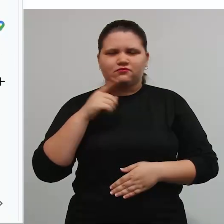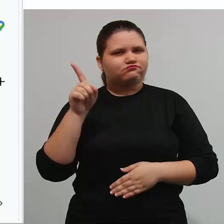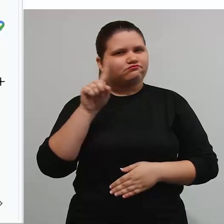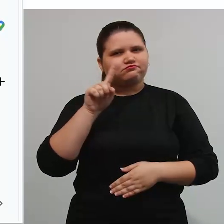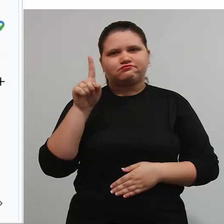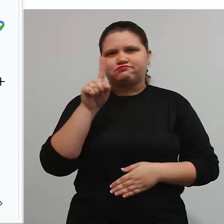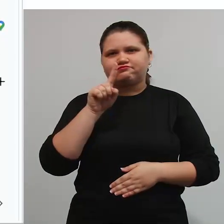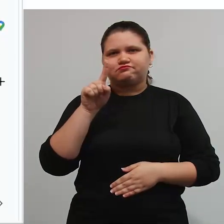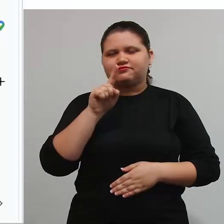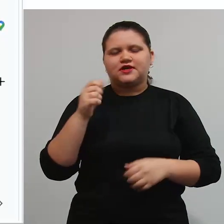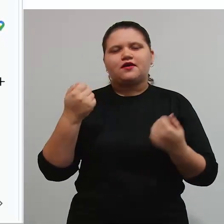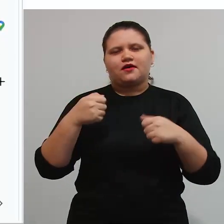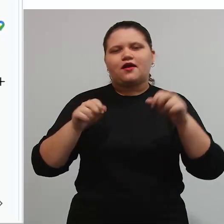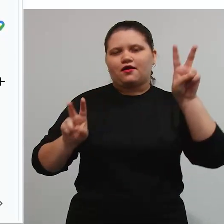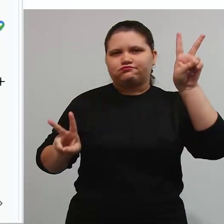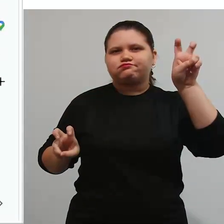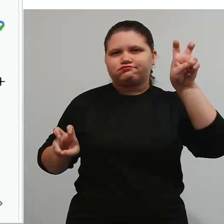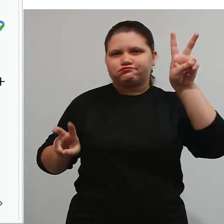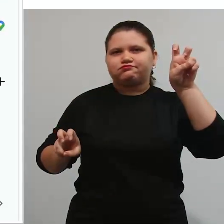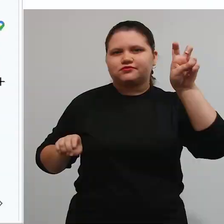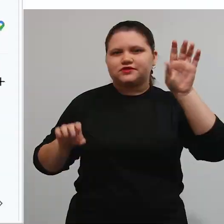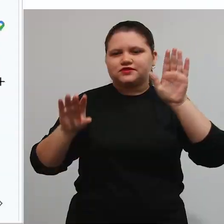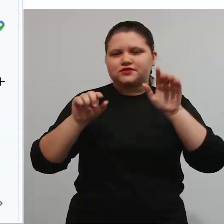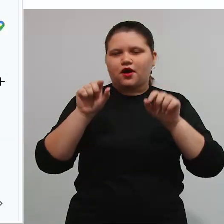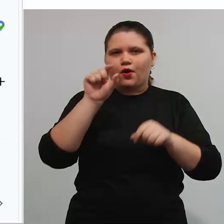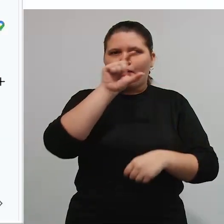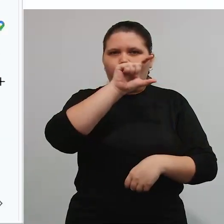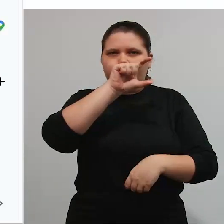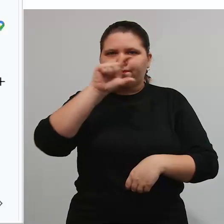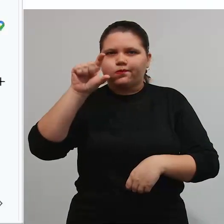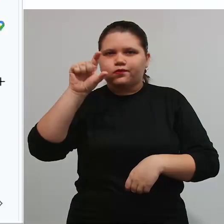Eu tenho que fazer uma citação. Então, eu vou selecionar.